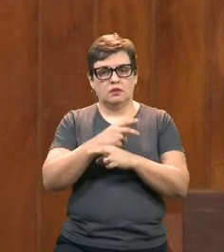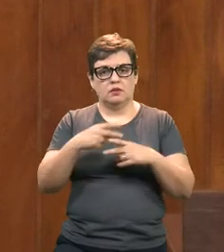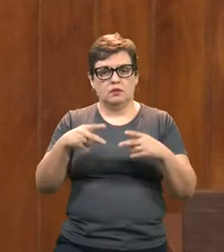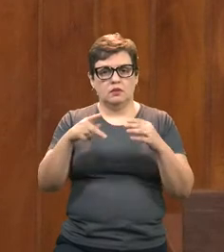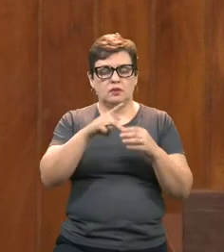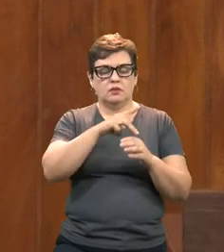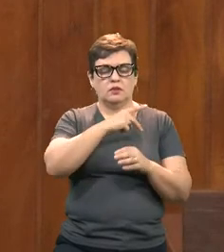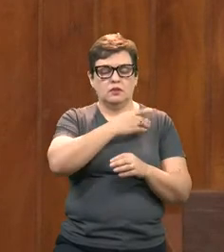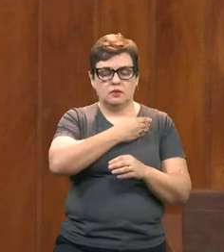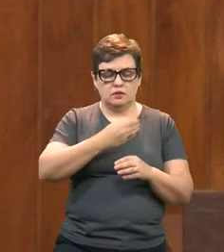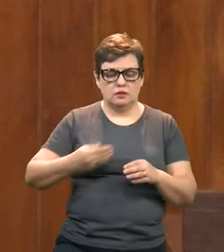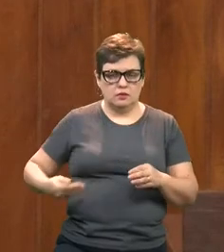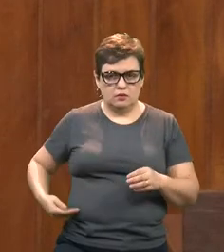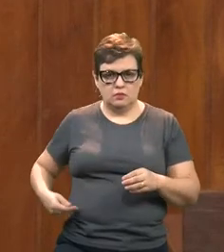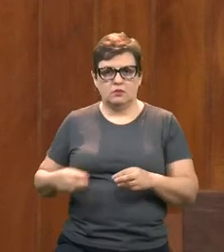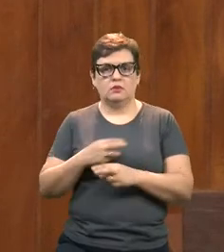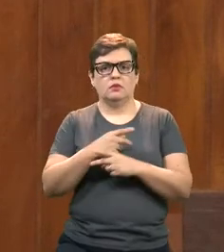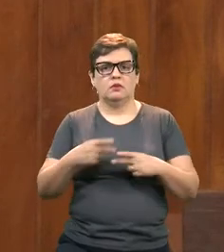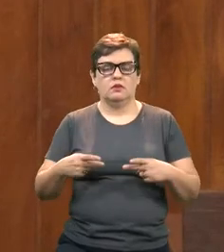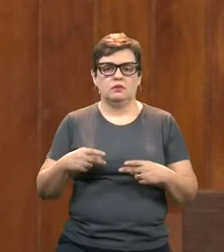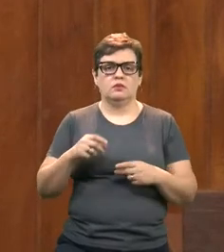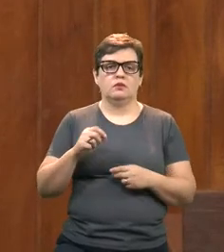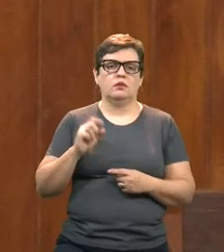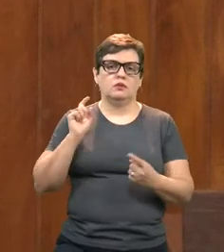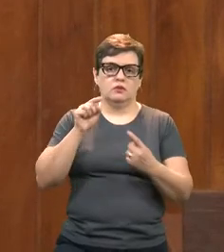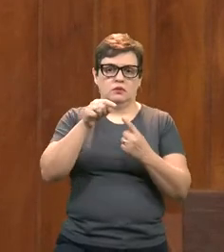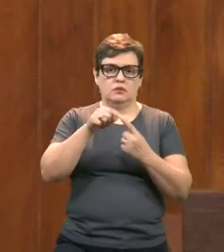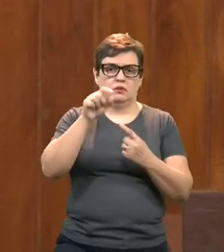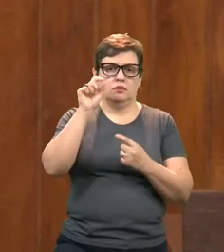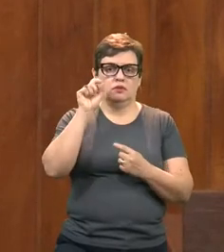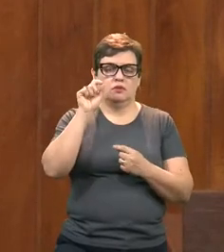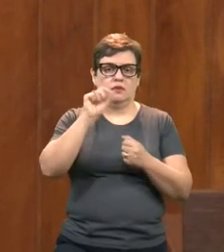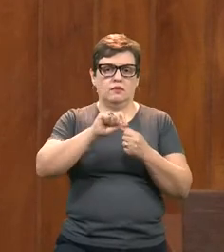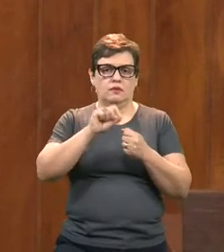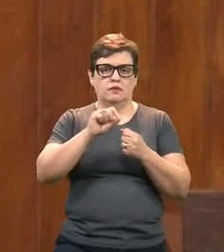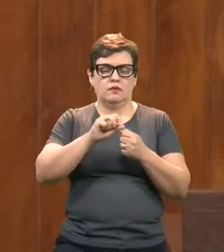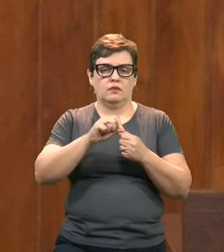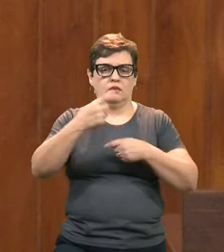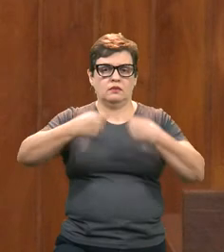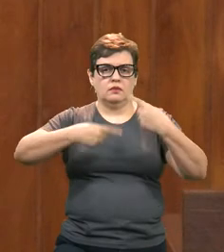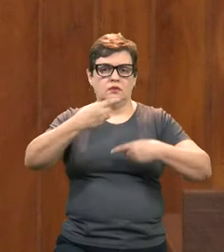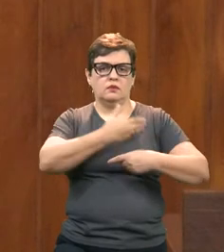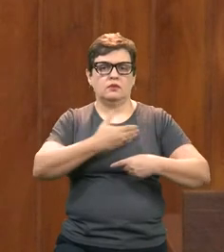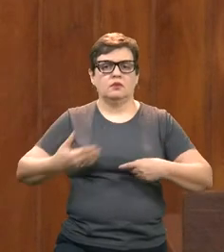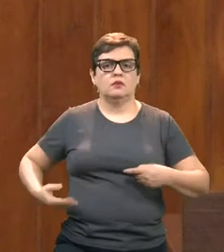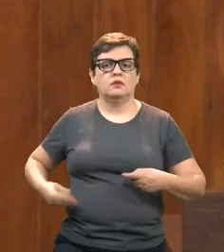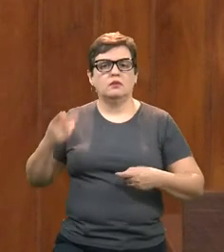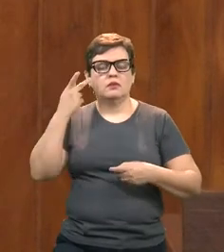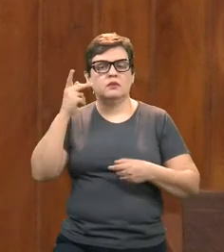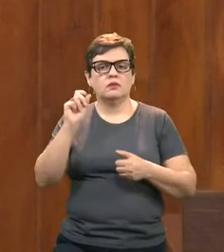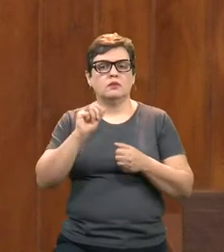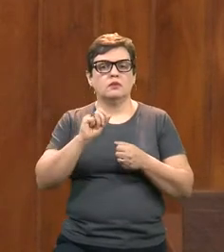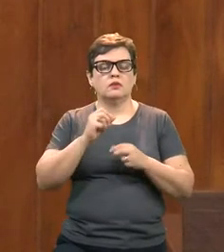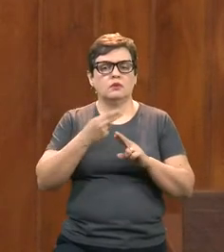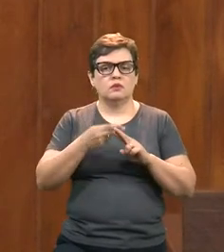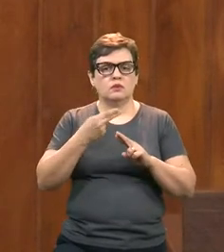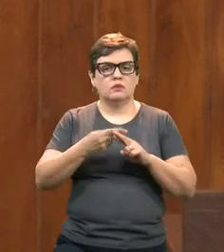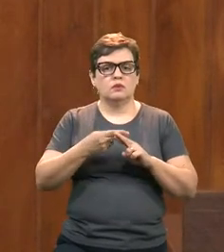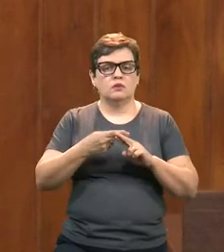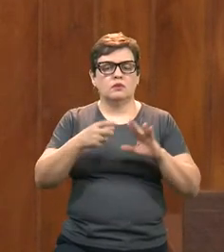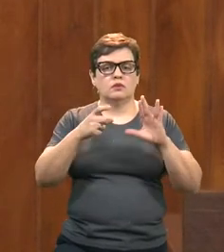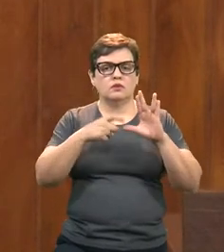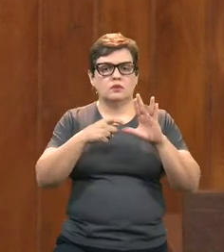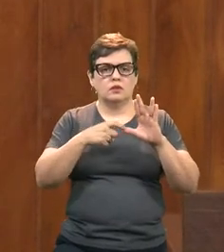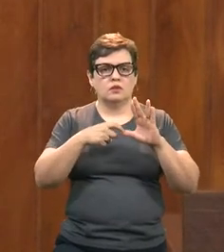as ações com a finalidade de estabelecer políticas públicas para o uso medicinal da cannabis